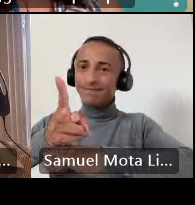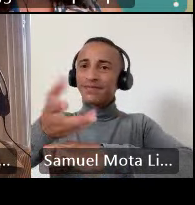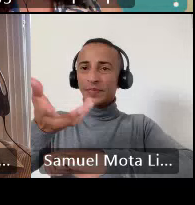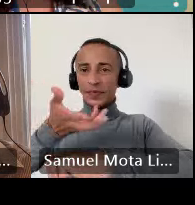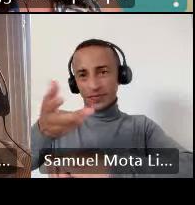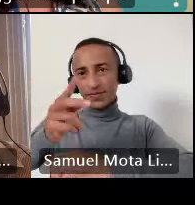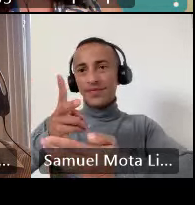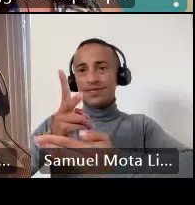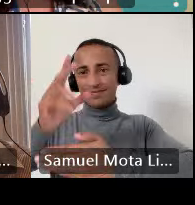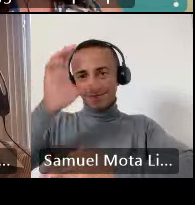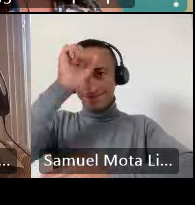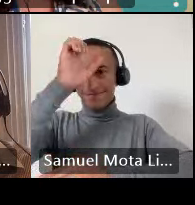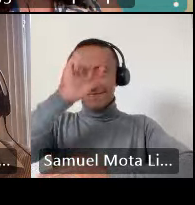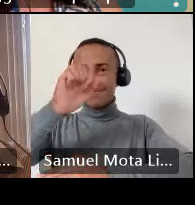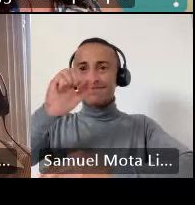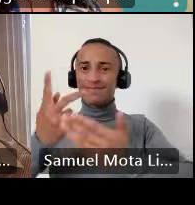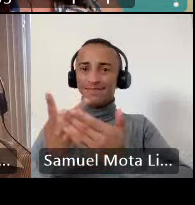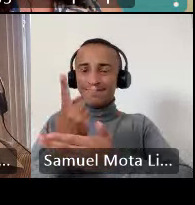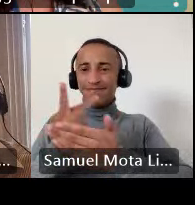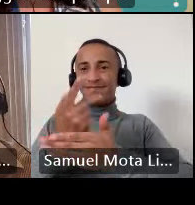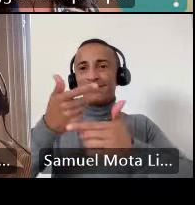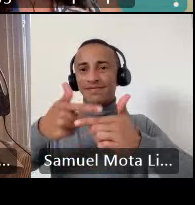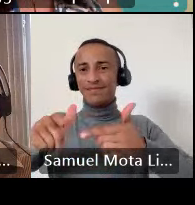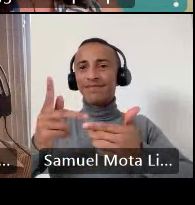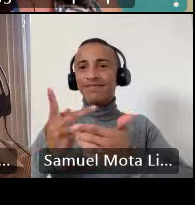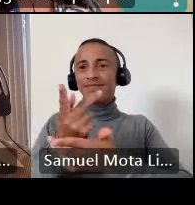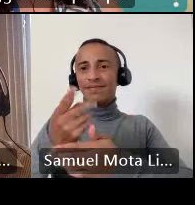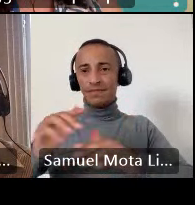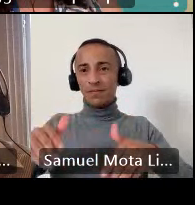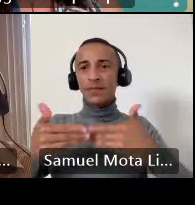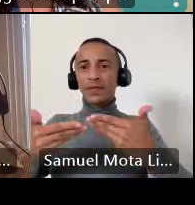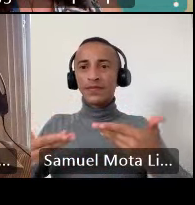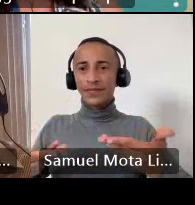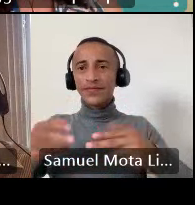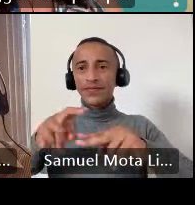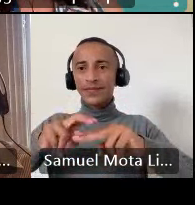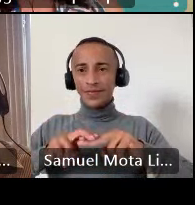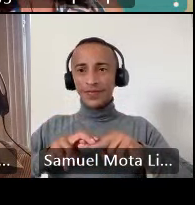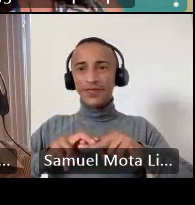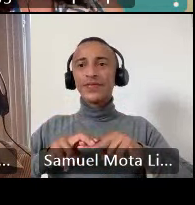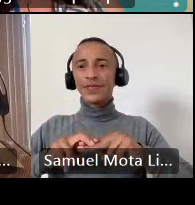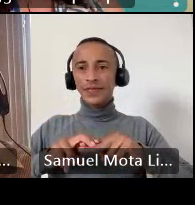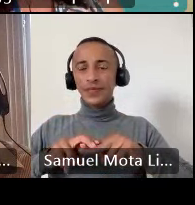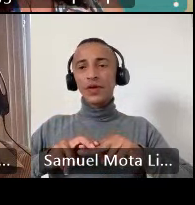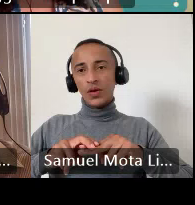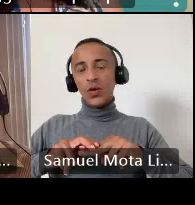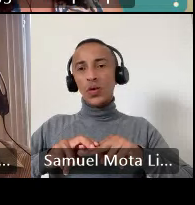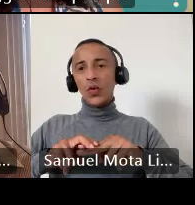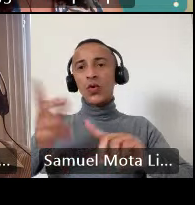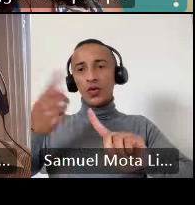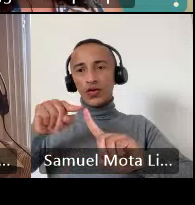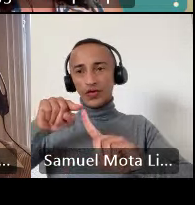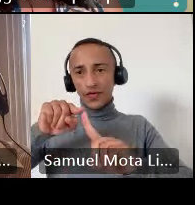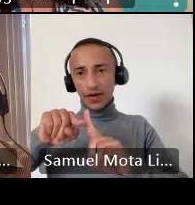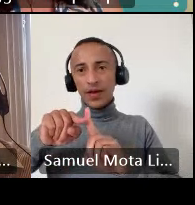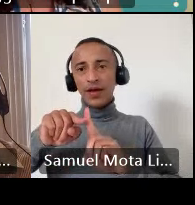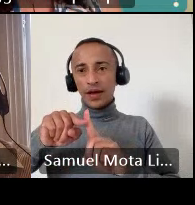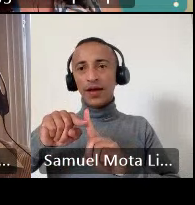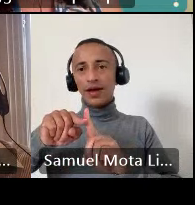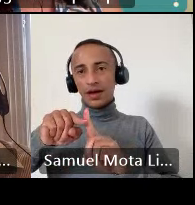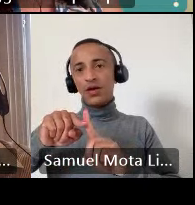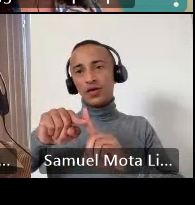erros então eh a gente assim a eficácia né na liderança e Esso é